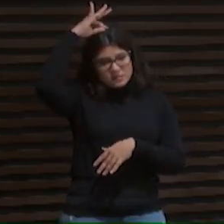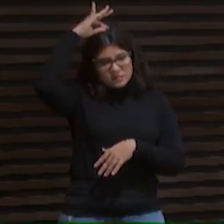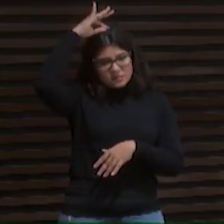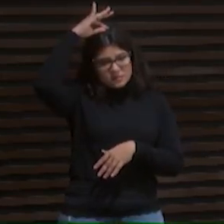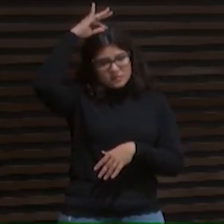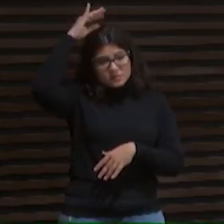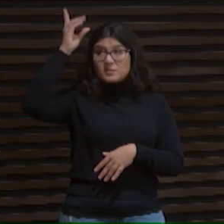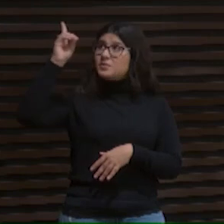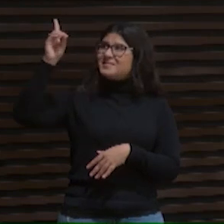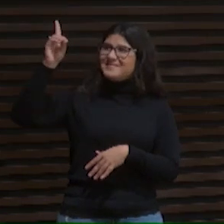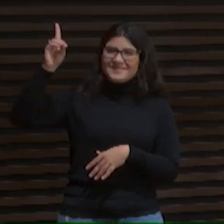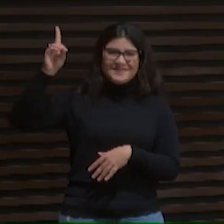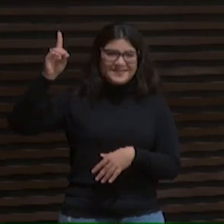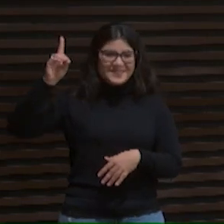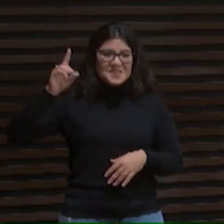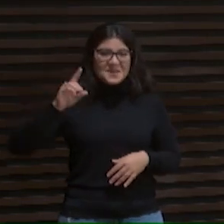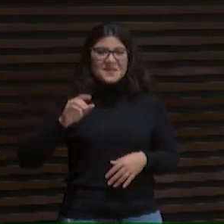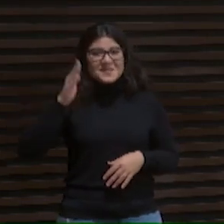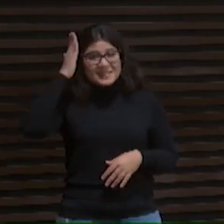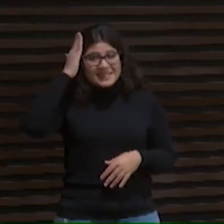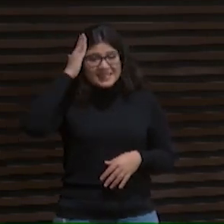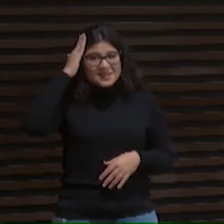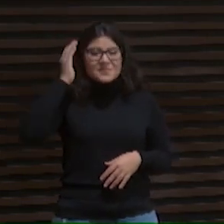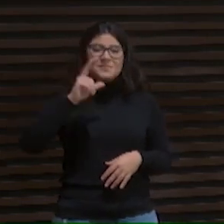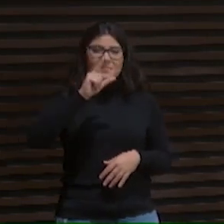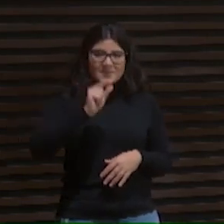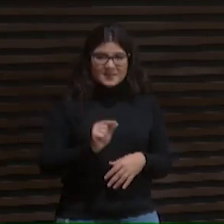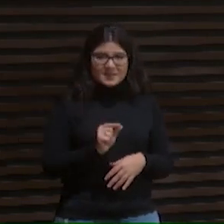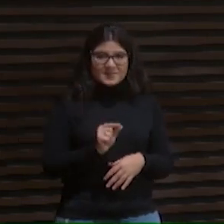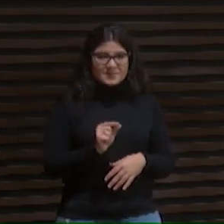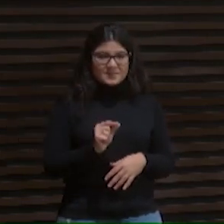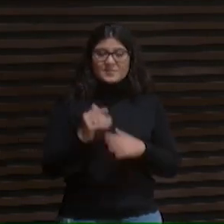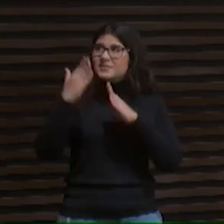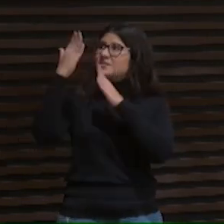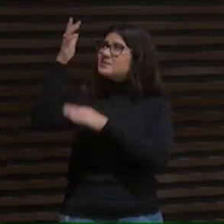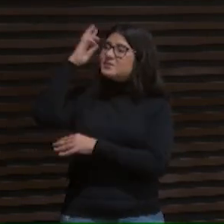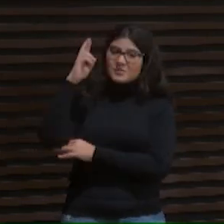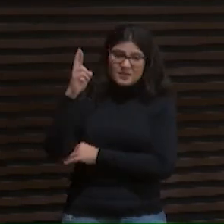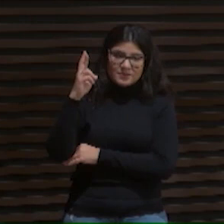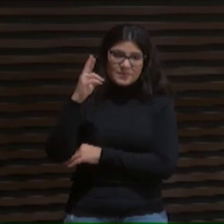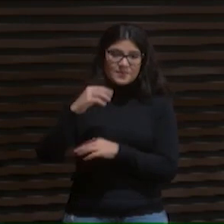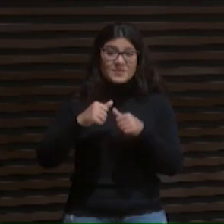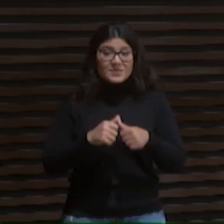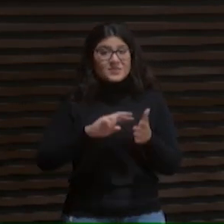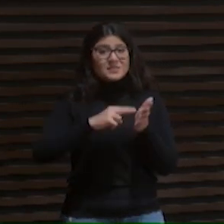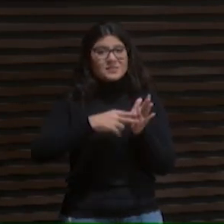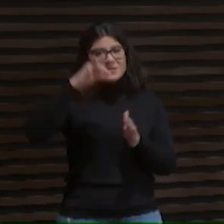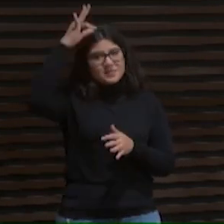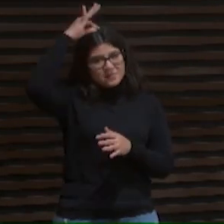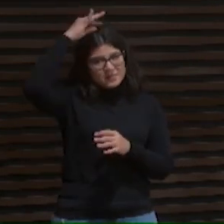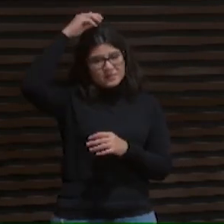que abaixa, que sabe que é pequeno. Isso é ser humilde em espírito. Reconhecer